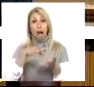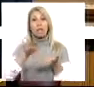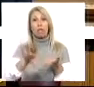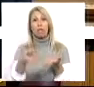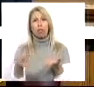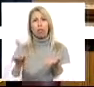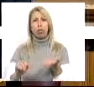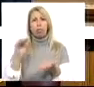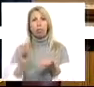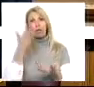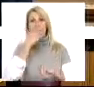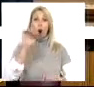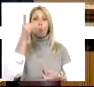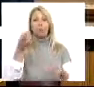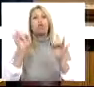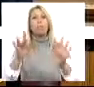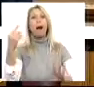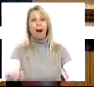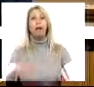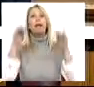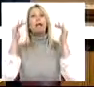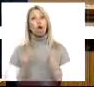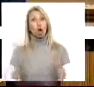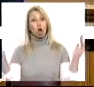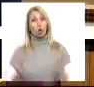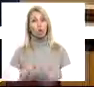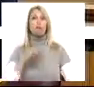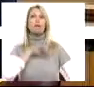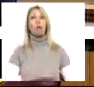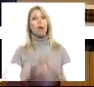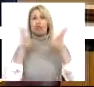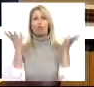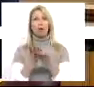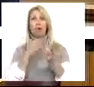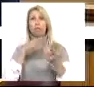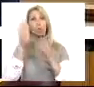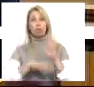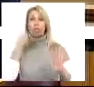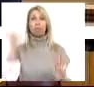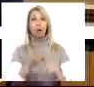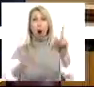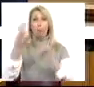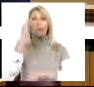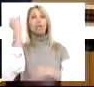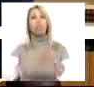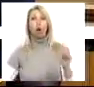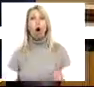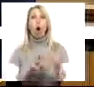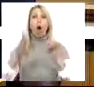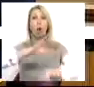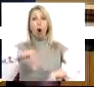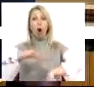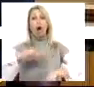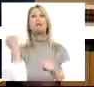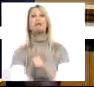de despedimento. Reduções salariais, generalização da precariedade, aumento de impostos, aumento do horário de